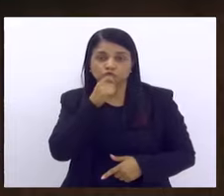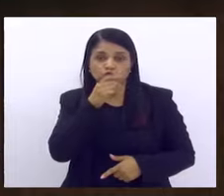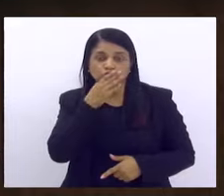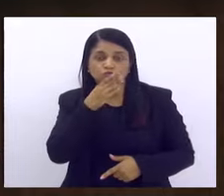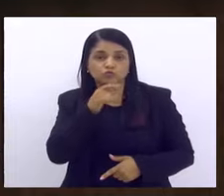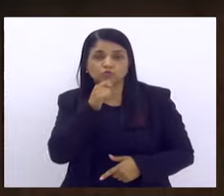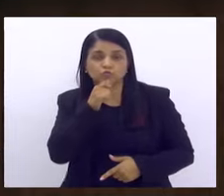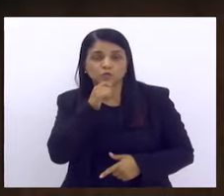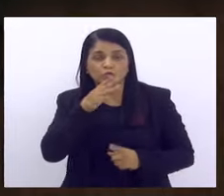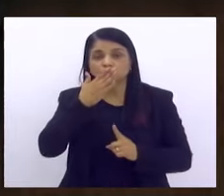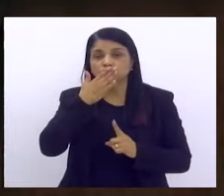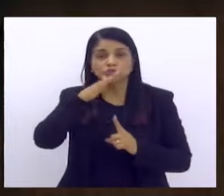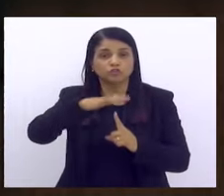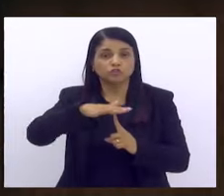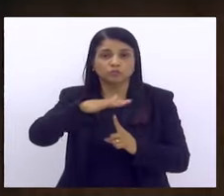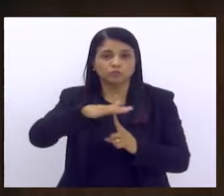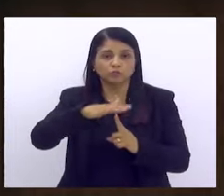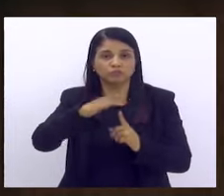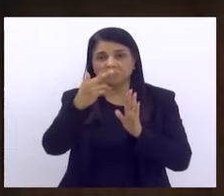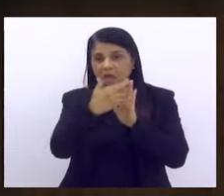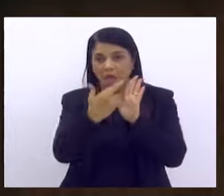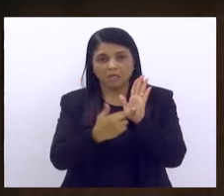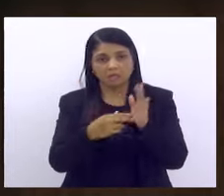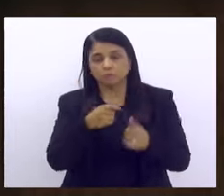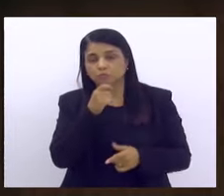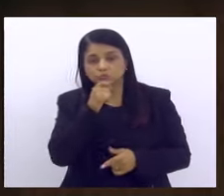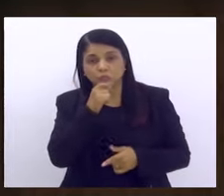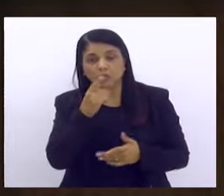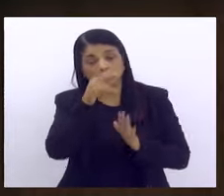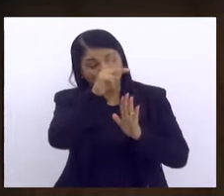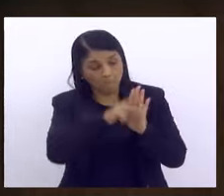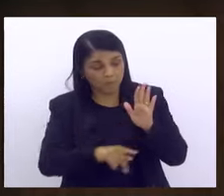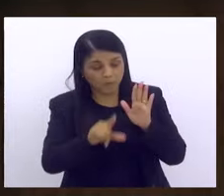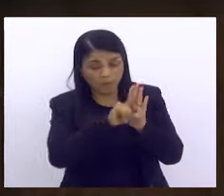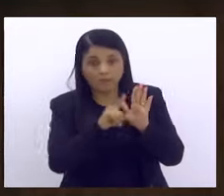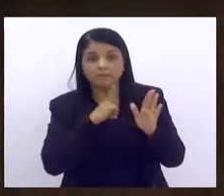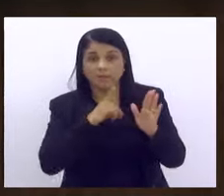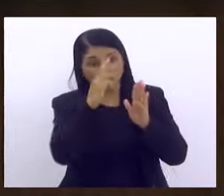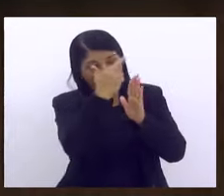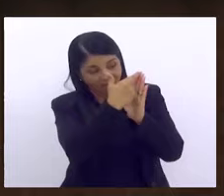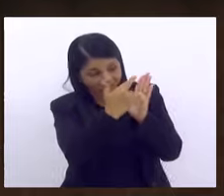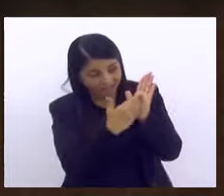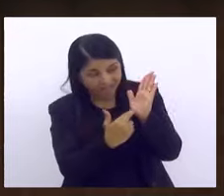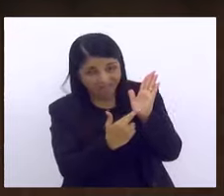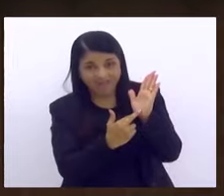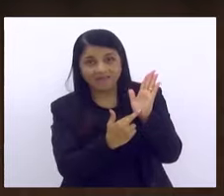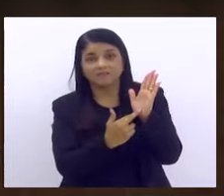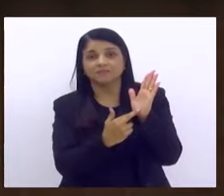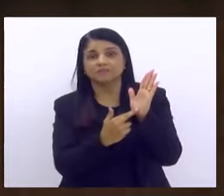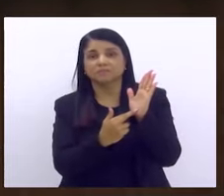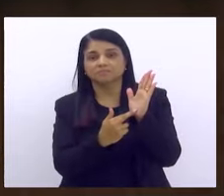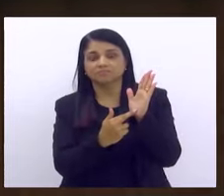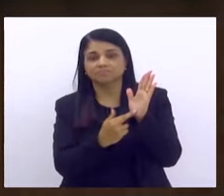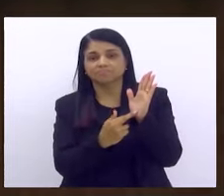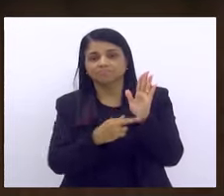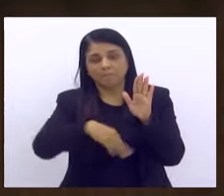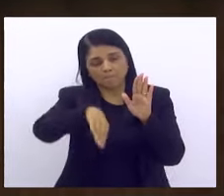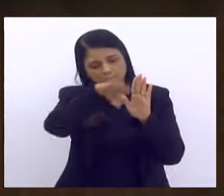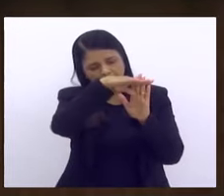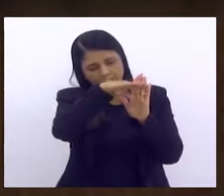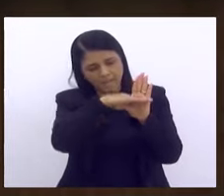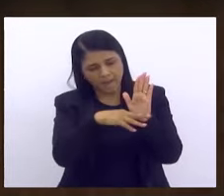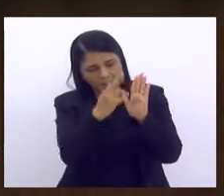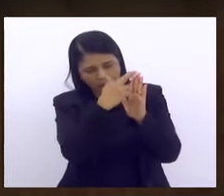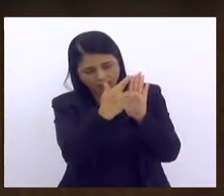critério. Então, nós apresentamos esse projeto de lei com uma série de regras que estabeleciam